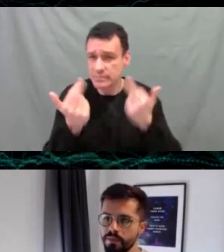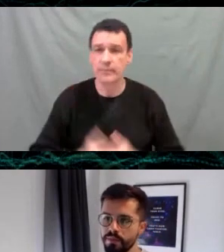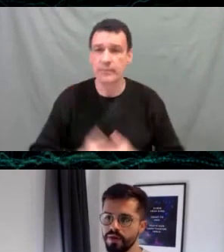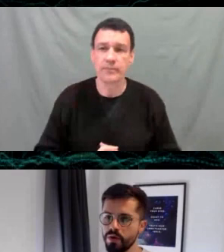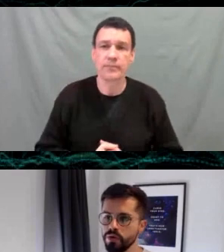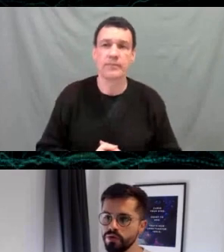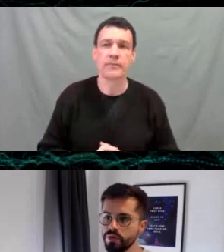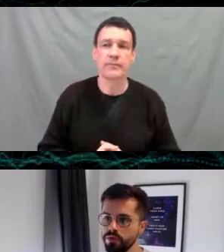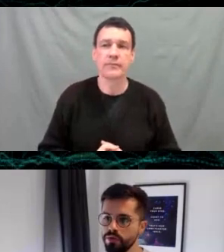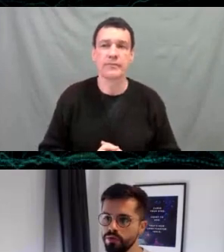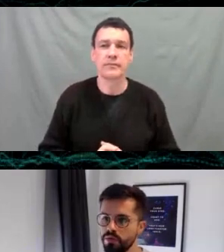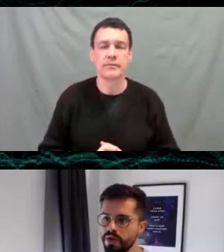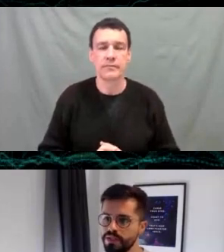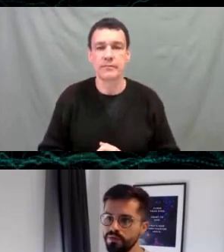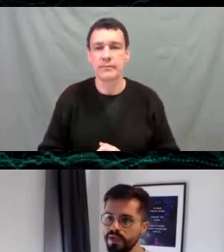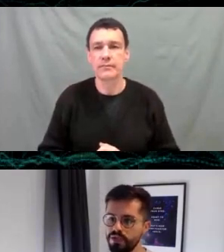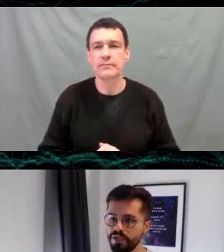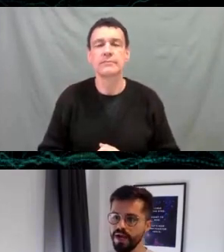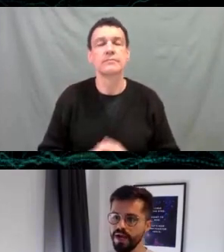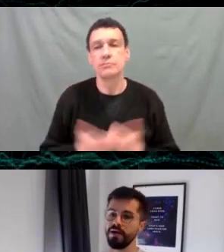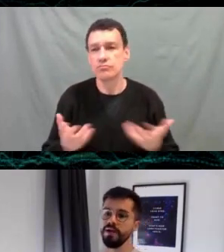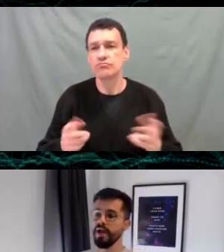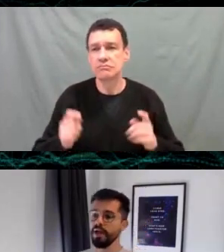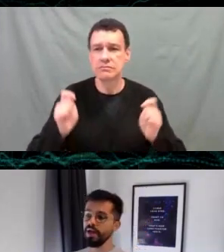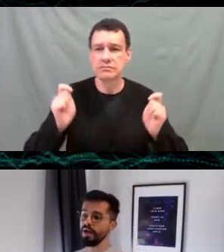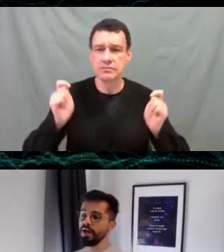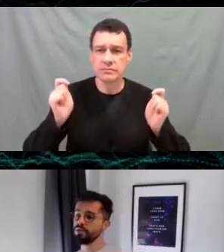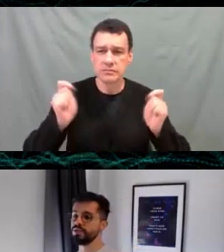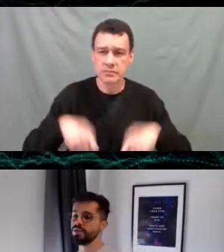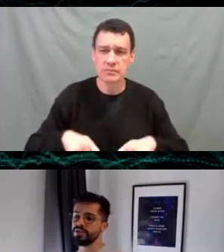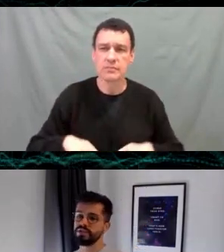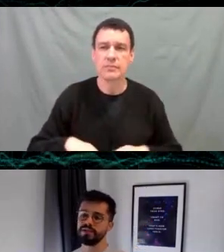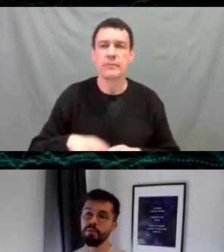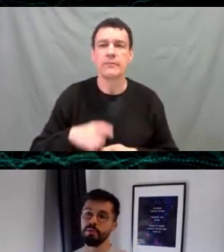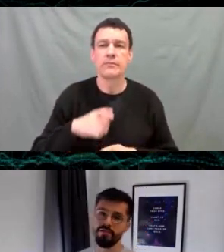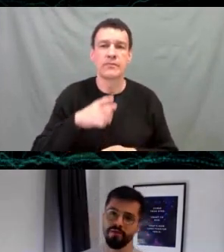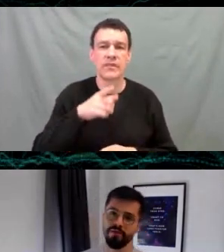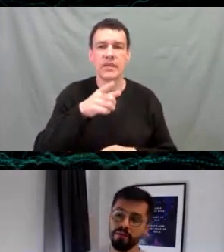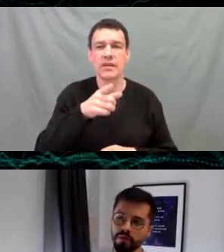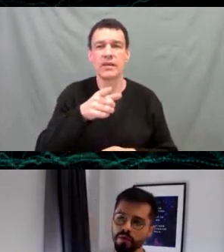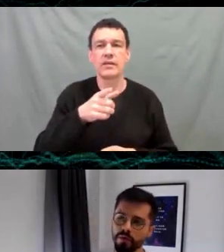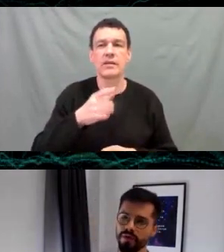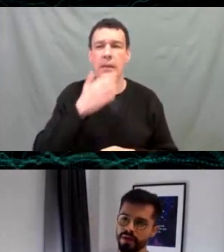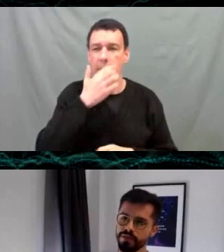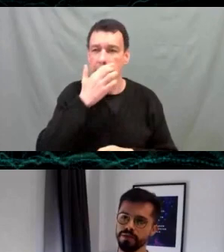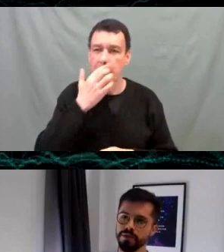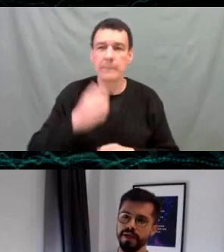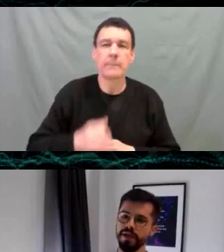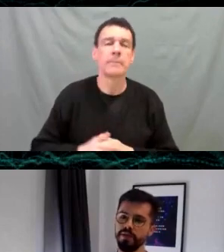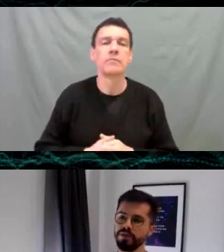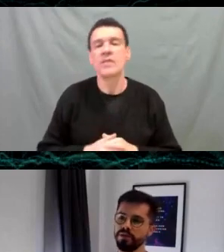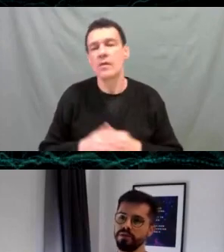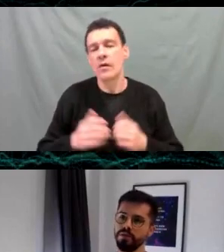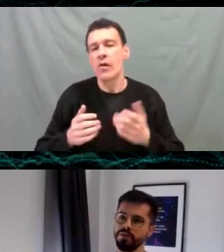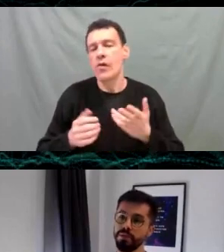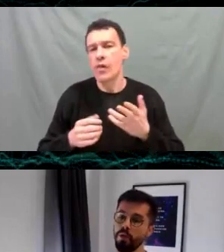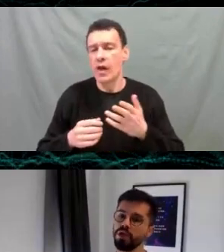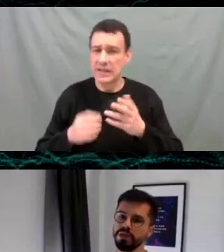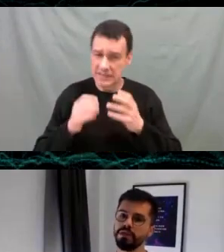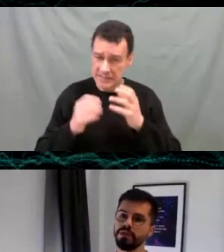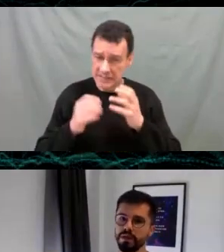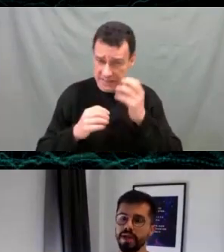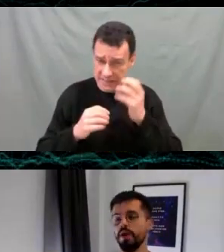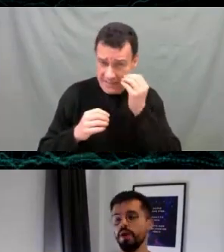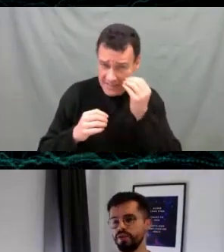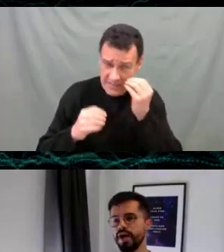esse teste conseguem prever cursos na nuvem que o fazer um teste de carga a os testes eles não vão não vão prever isso e você